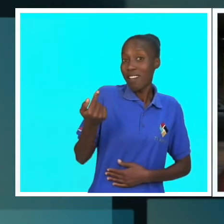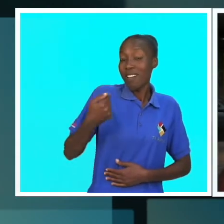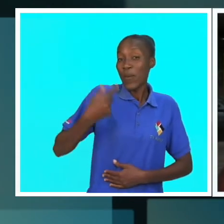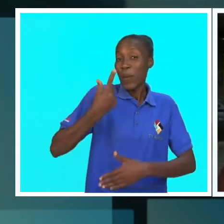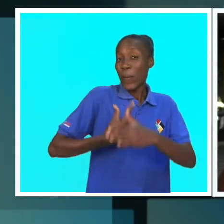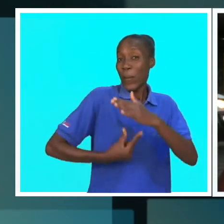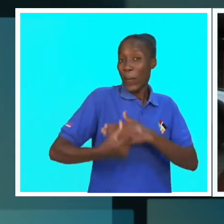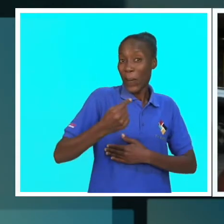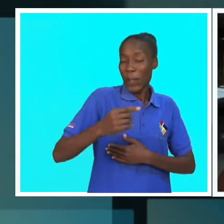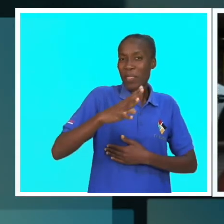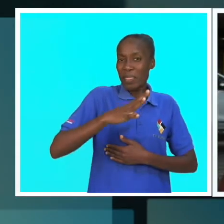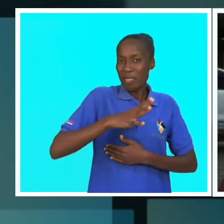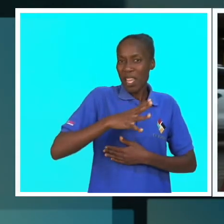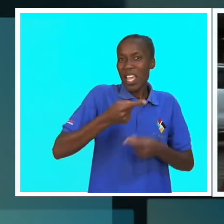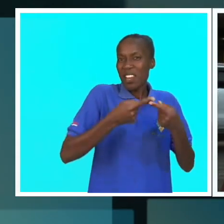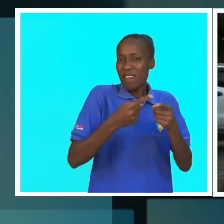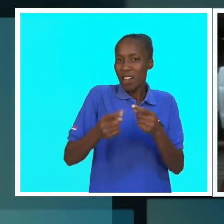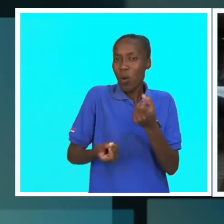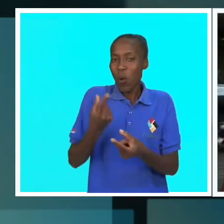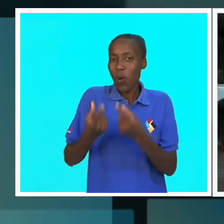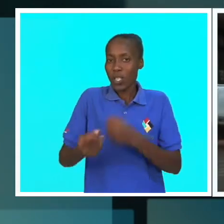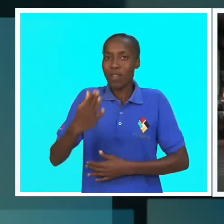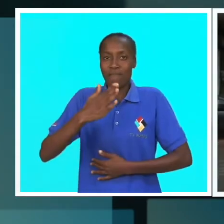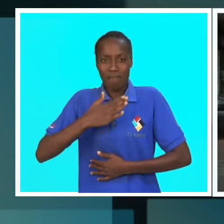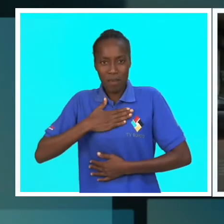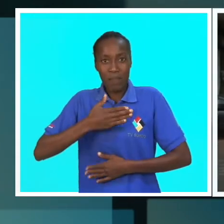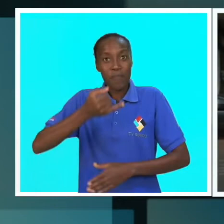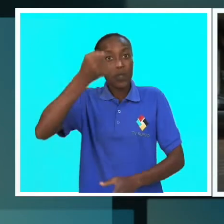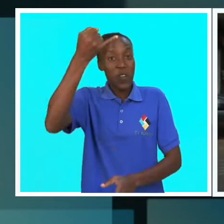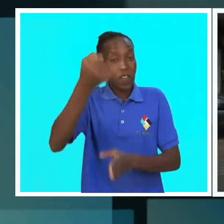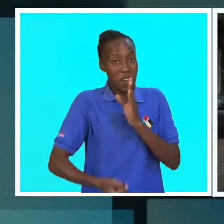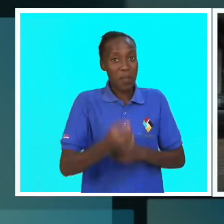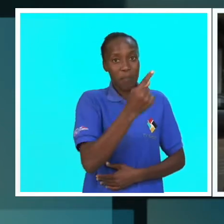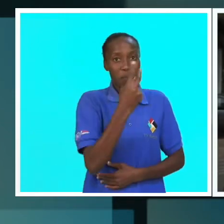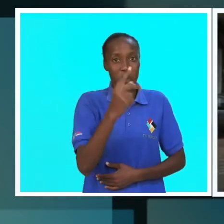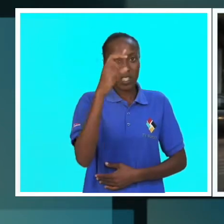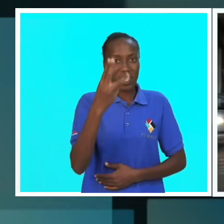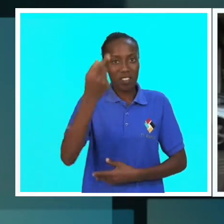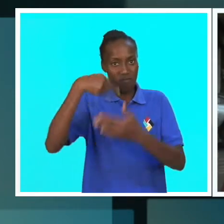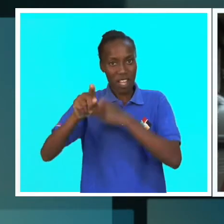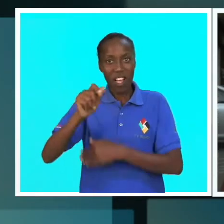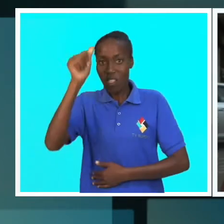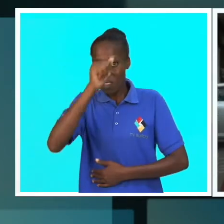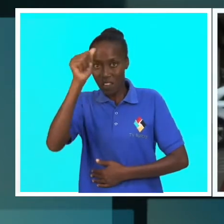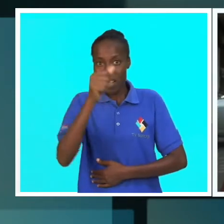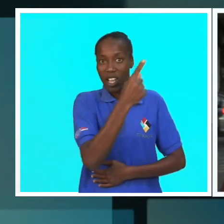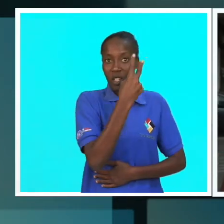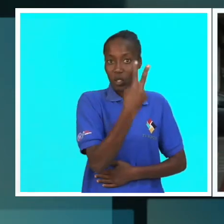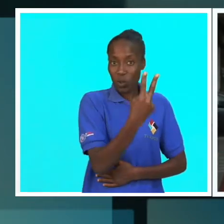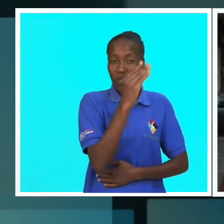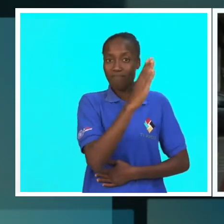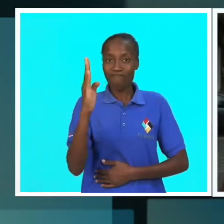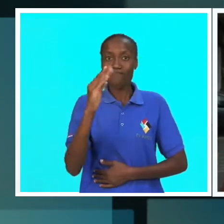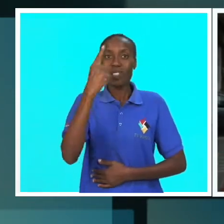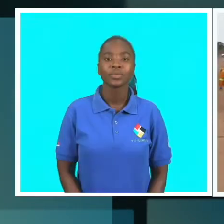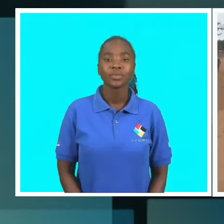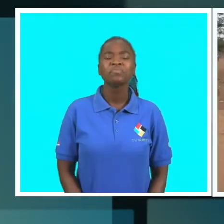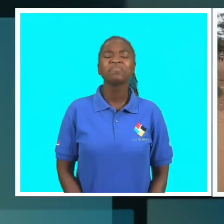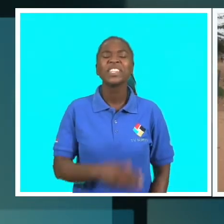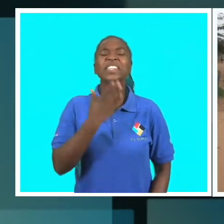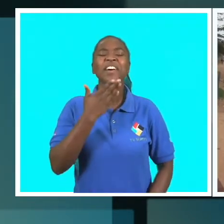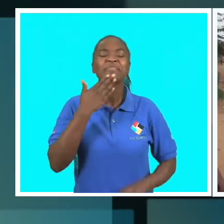saio, tenho os meus afazeres e logo de seguida, às 12h30, vou à faculdade, das 12h até 17h30.